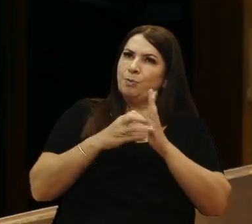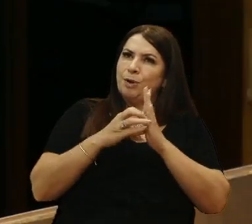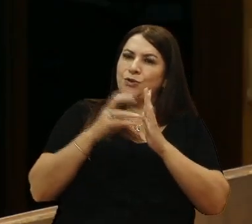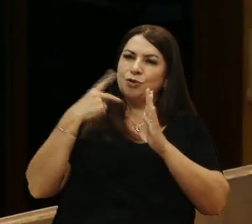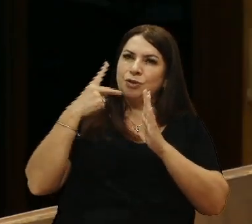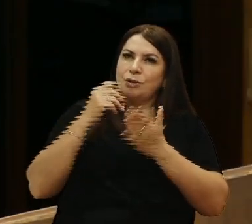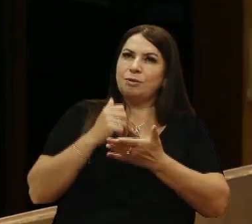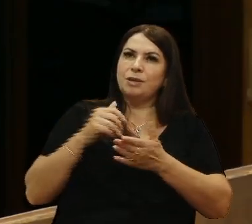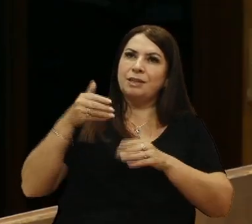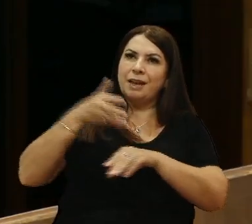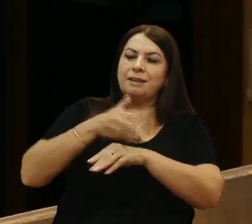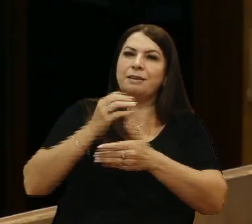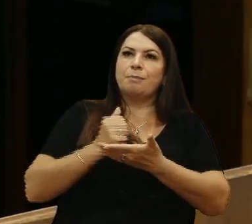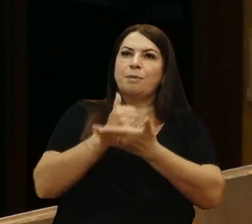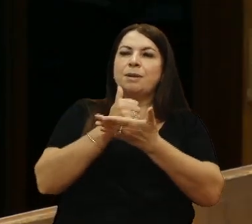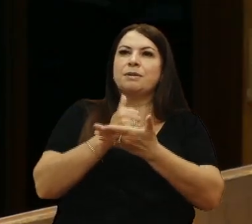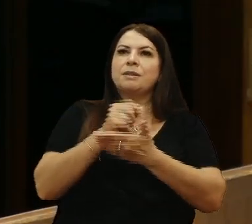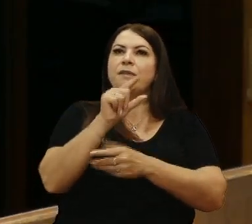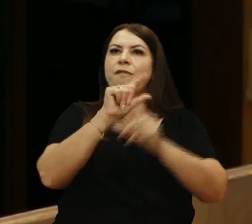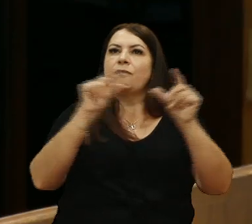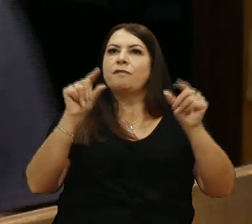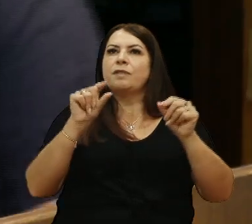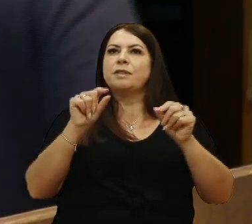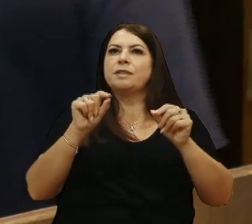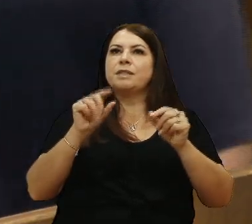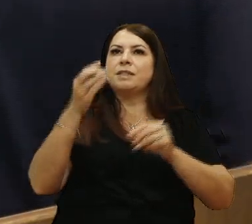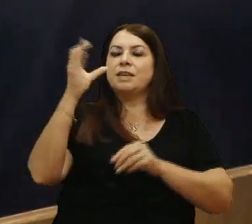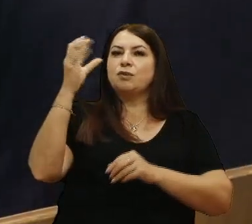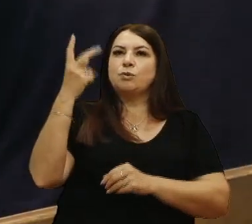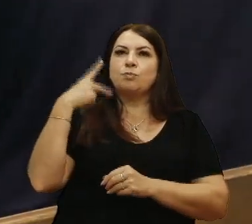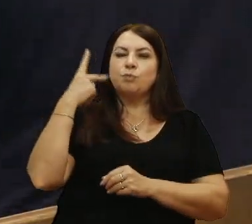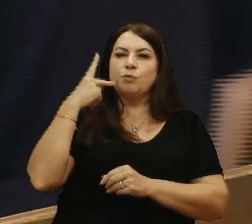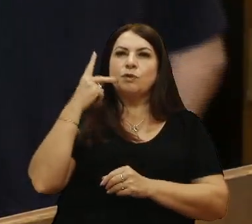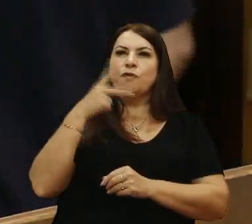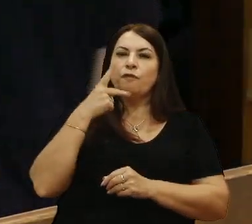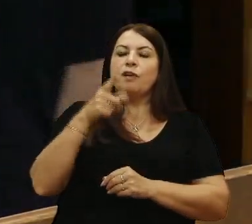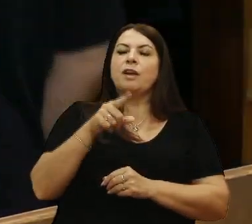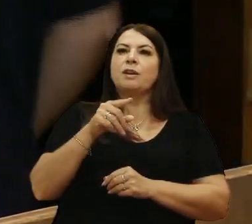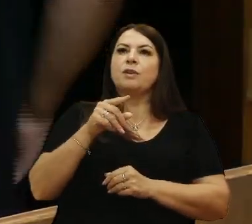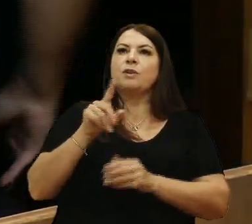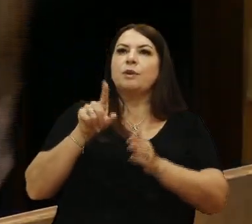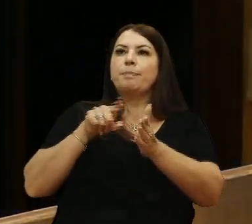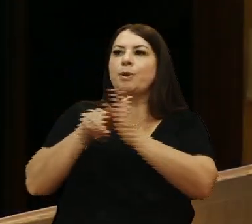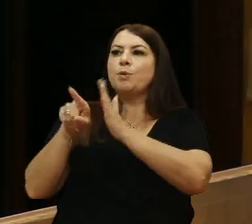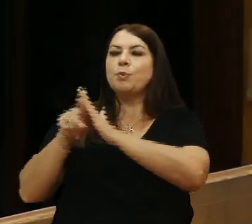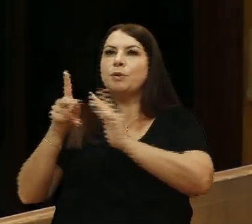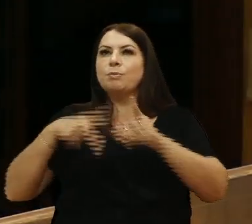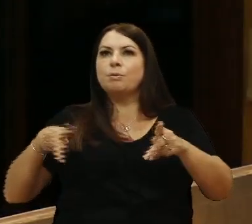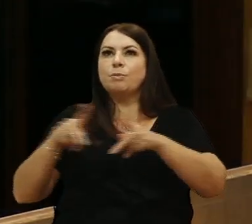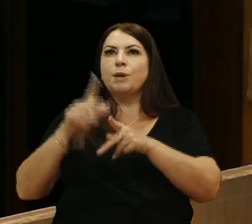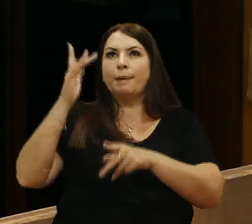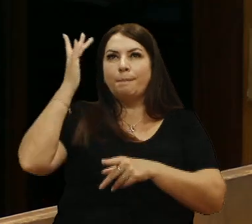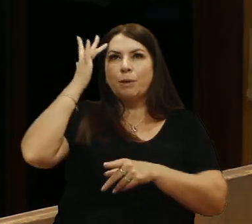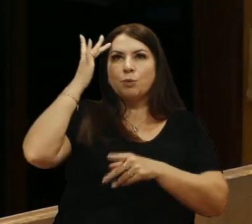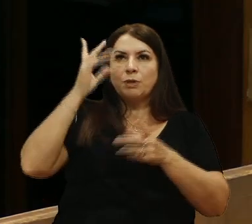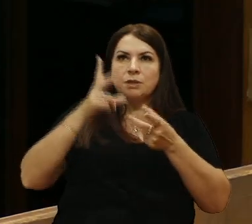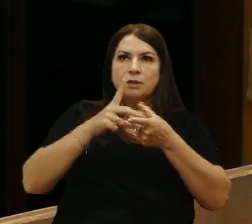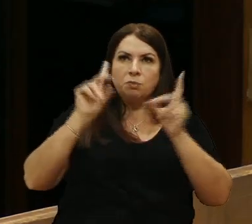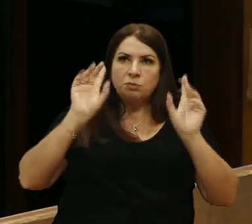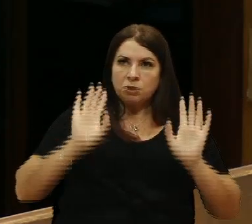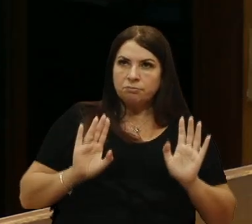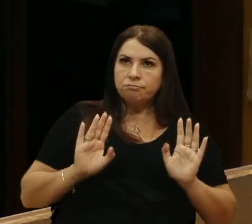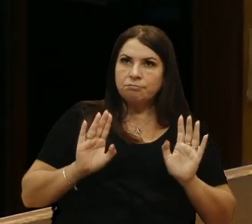a base do governo Adiló lançam notas como: cientistas políticos dizem que consultas populares amadurecem a democracia.